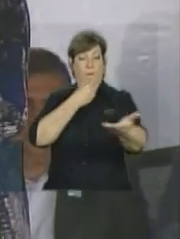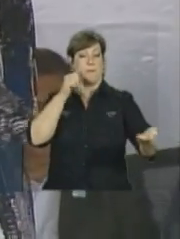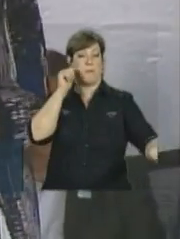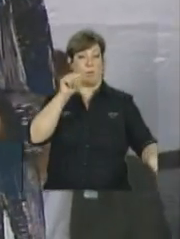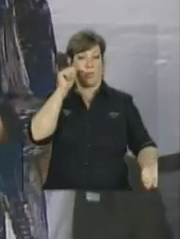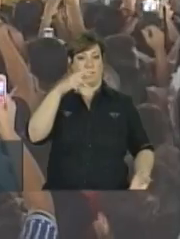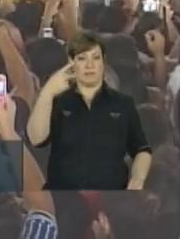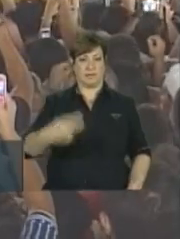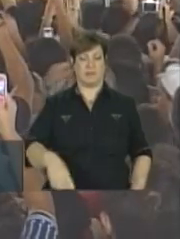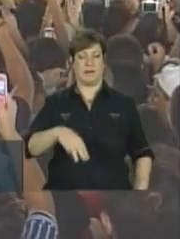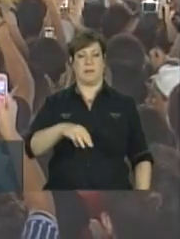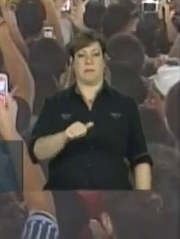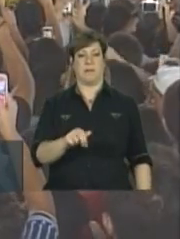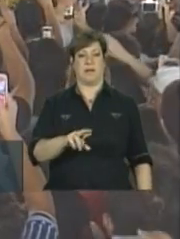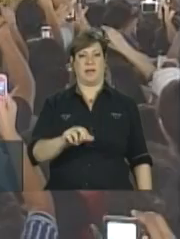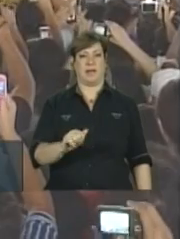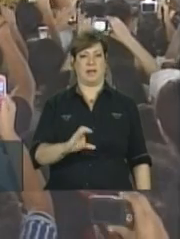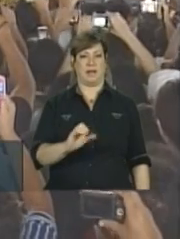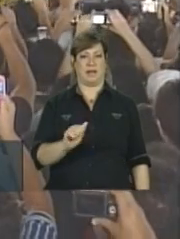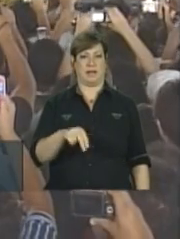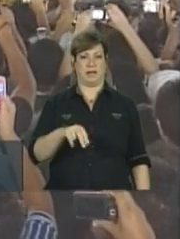de Maracanaú.